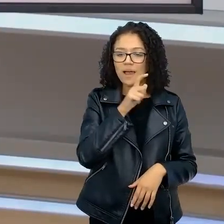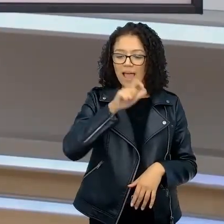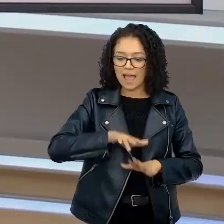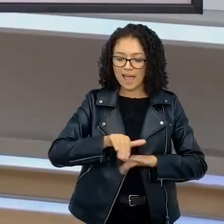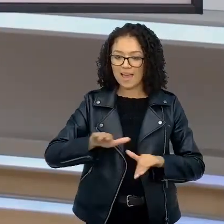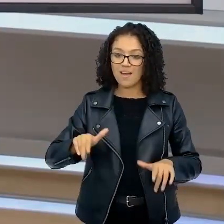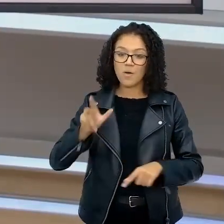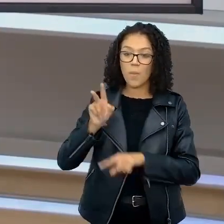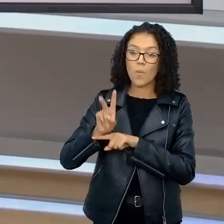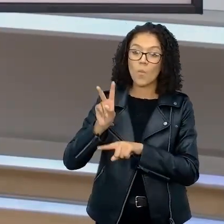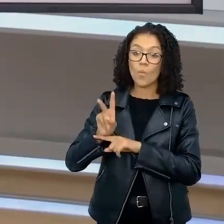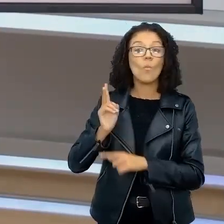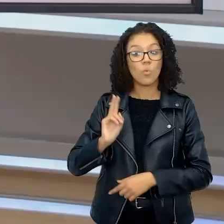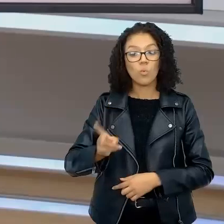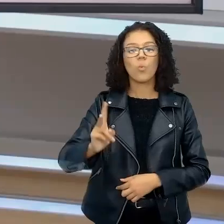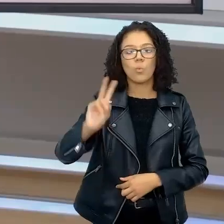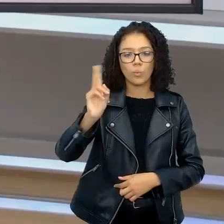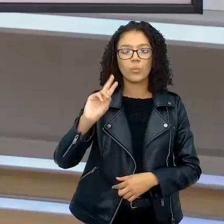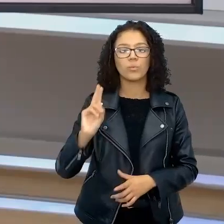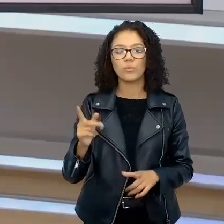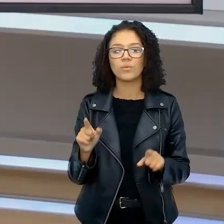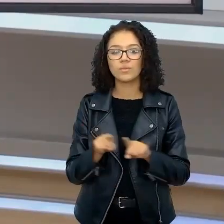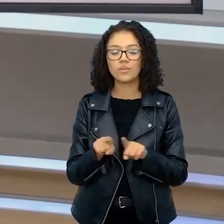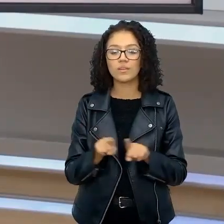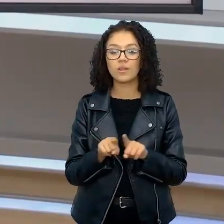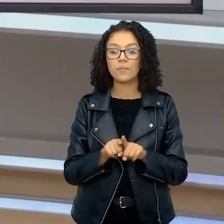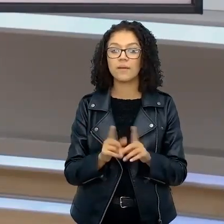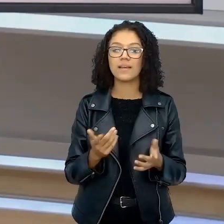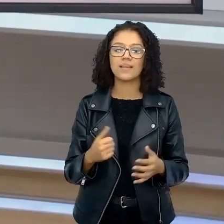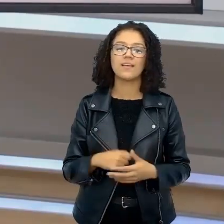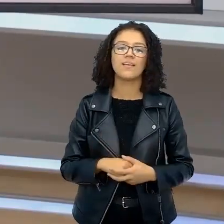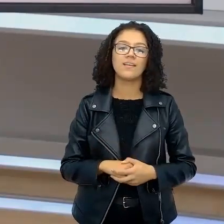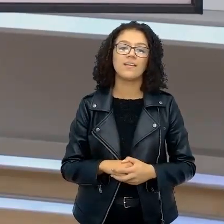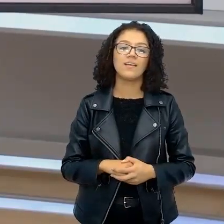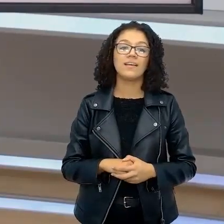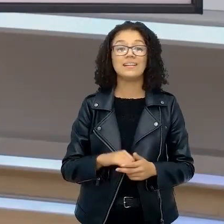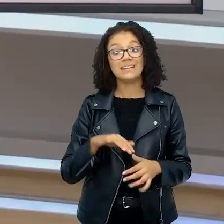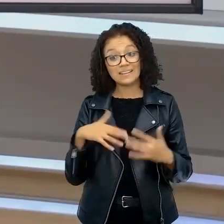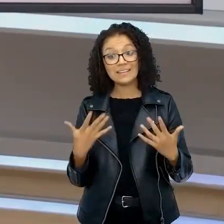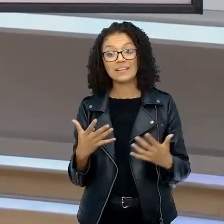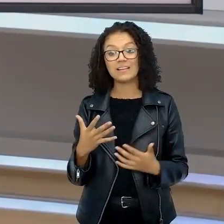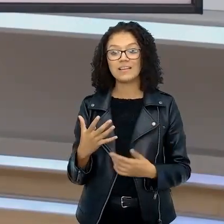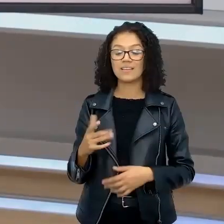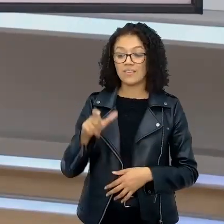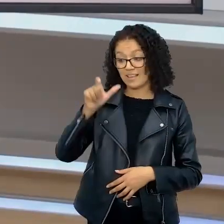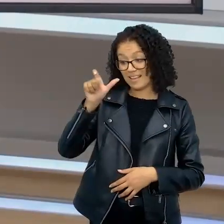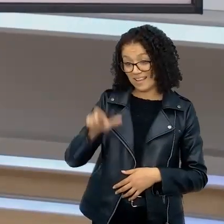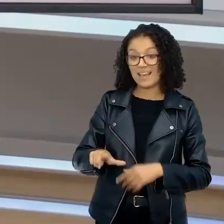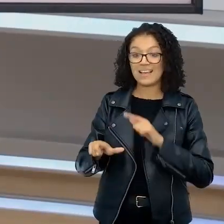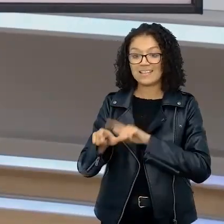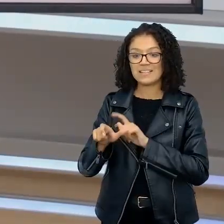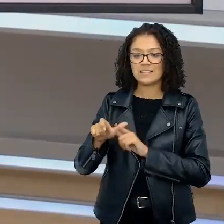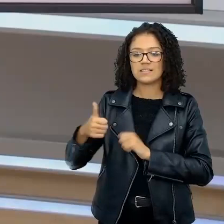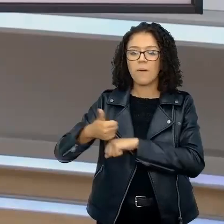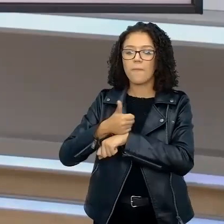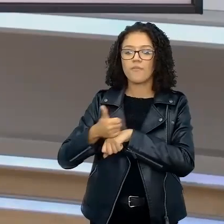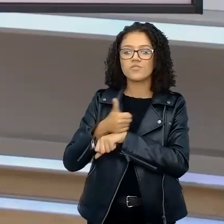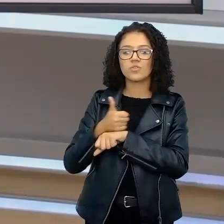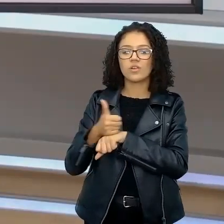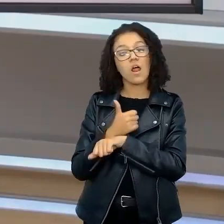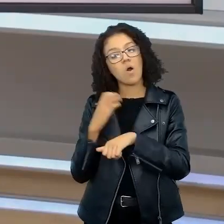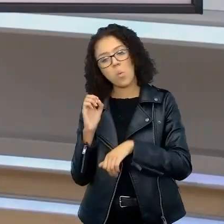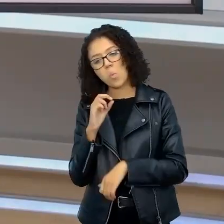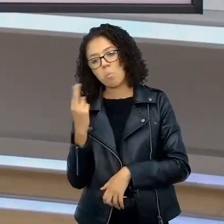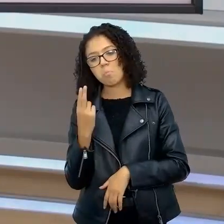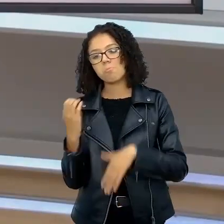seja contemplada ali com esse atendimento psicossocial, né? Então, esse profissional qualificado, esse serviço qualificado,